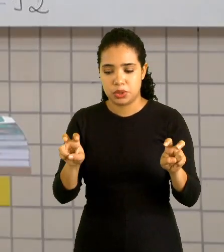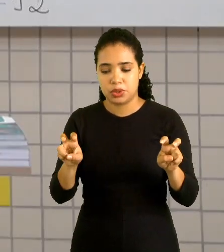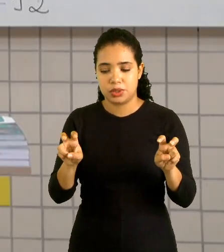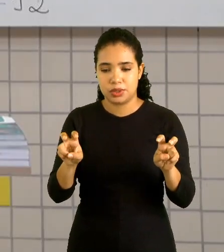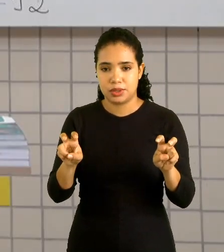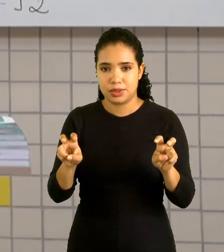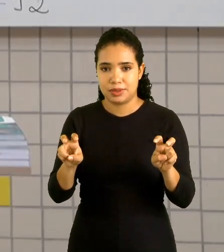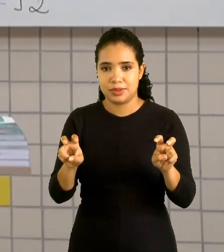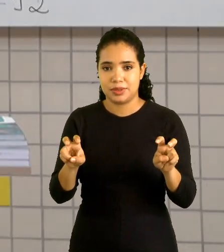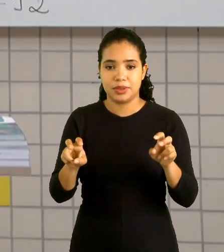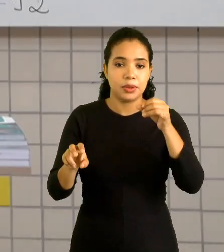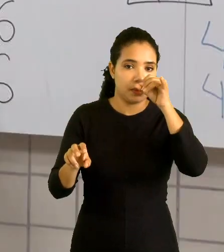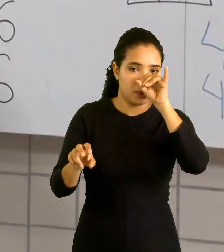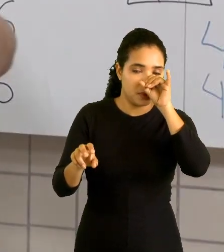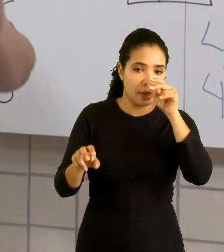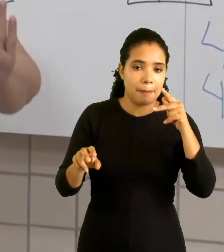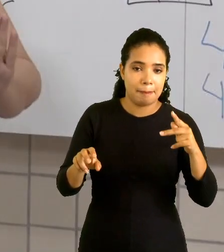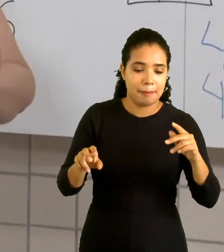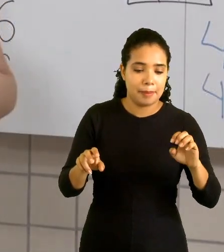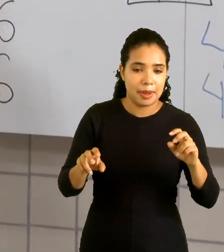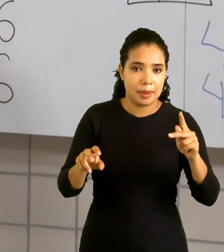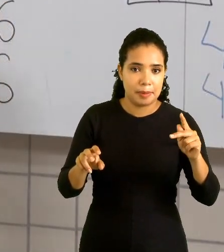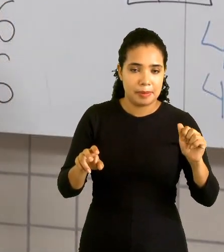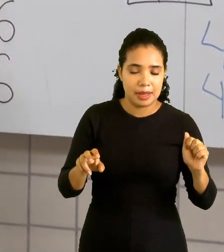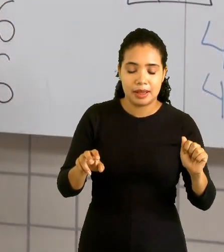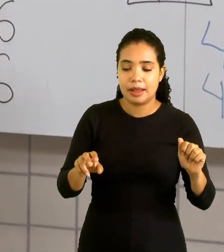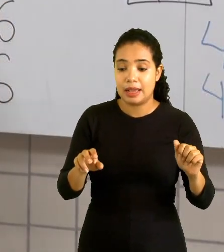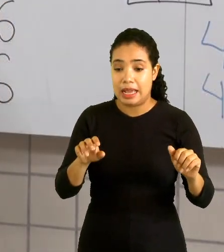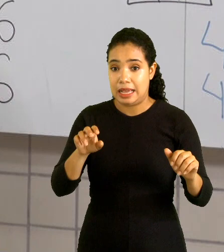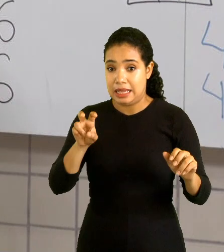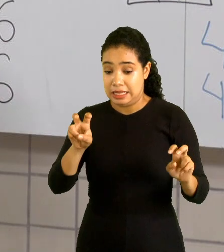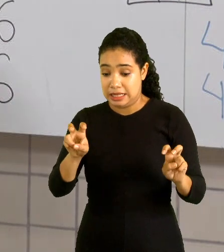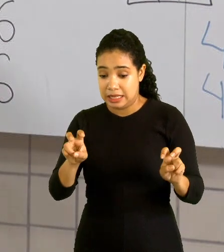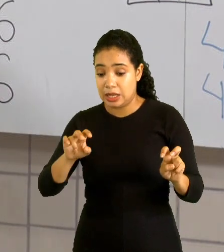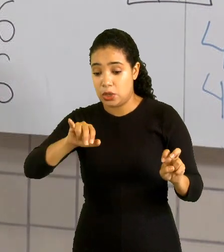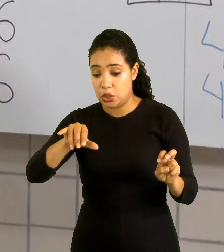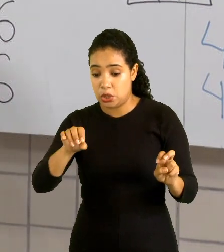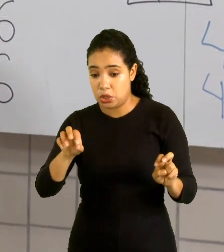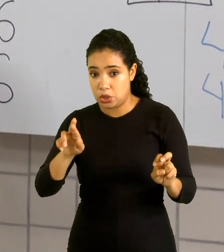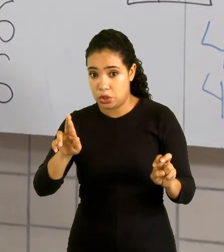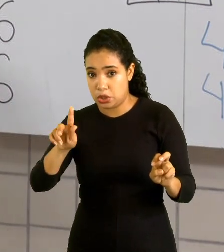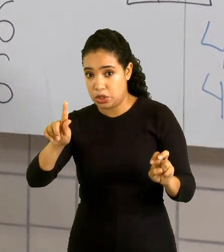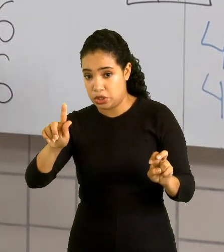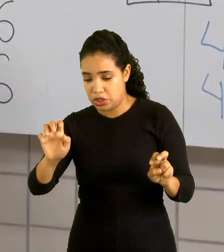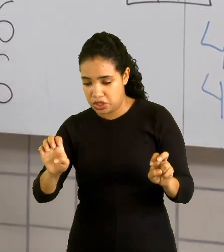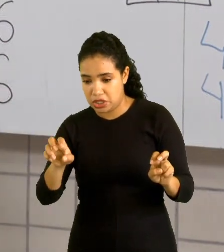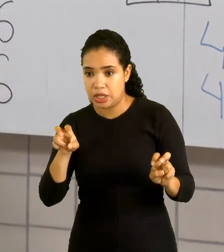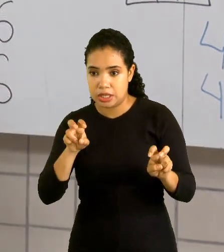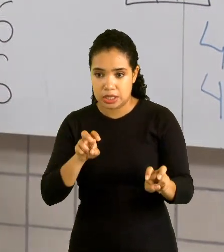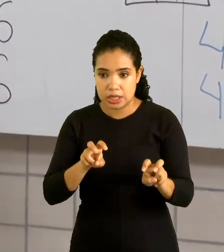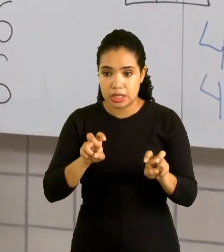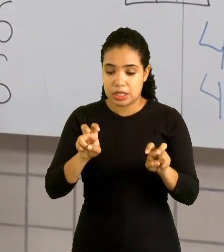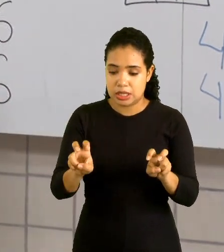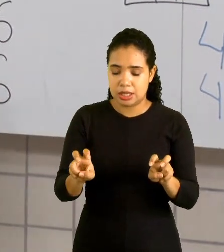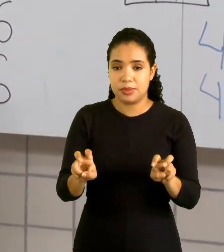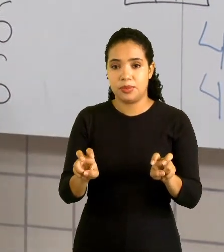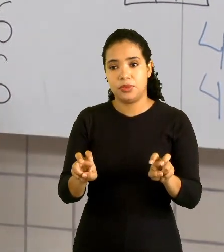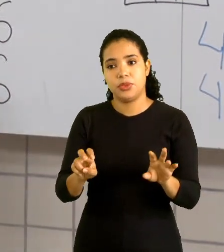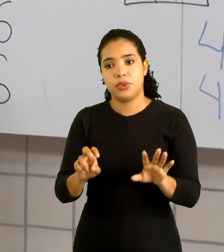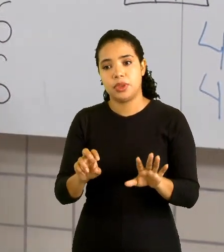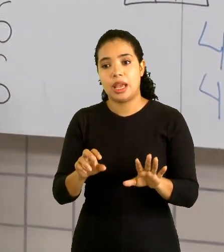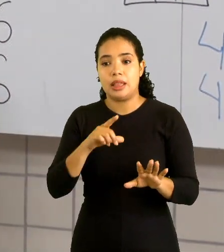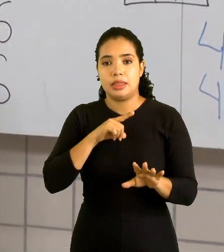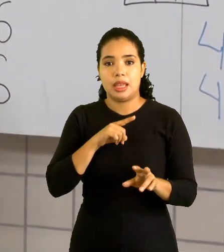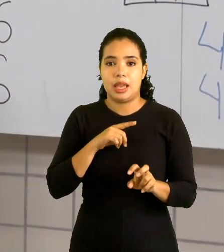5 pirulitos. Então, super fácil, né? 5 mais 5. Ou eu tenho o